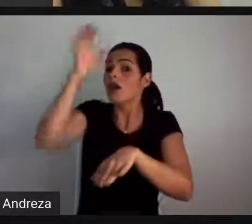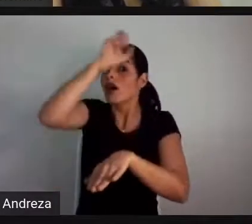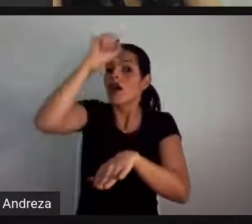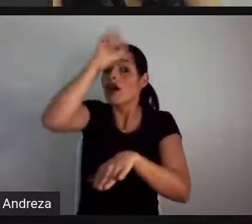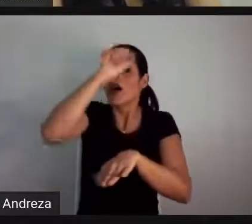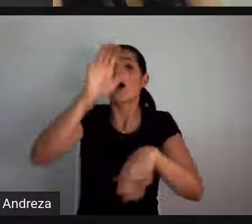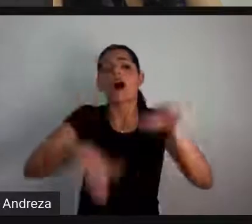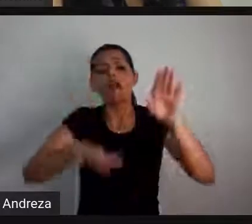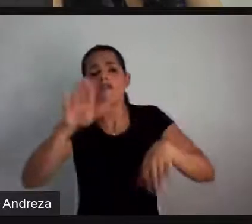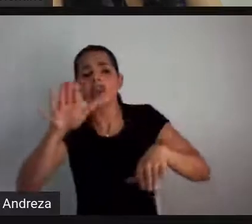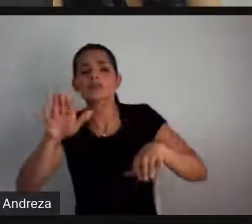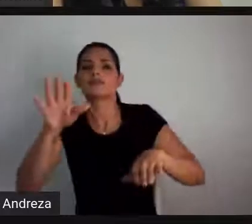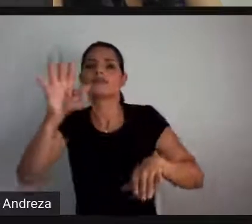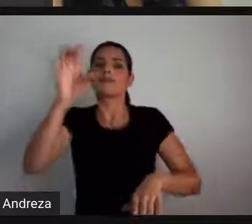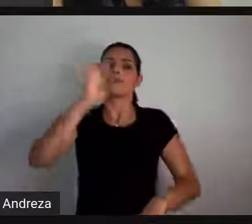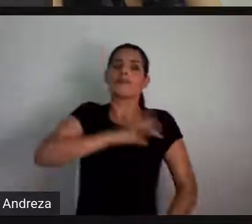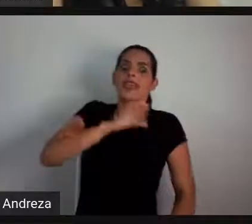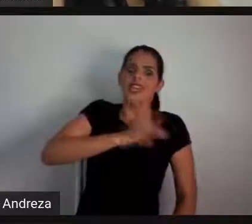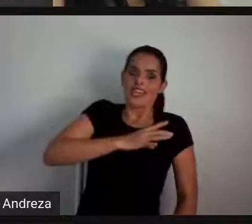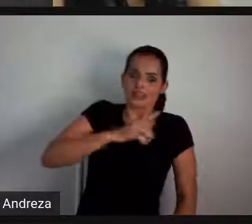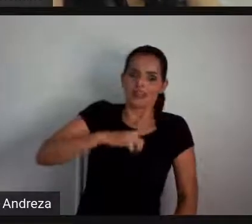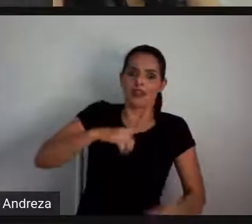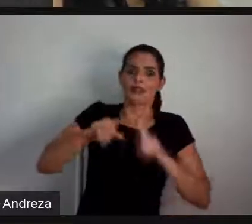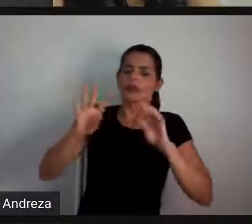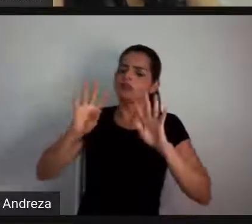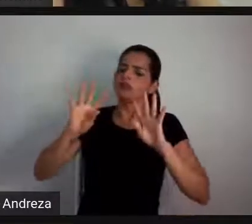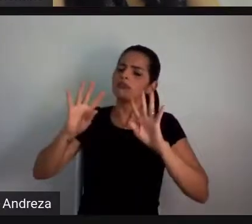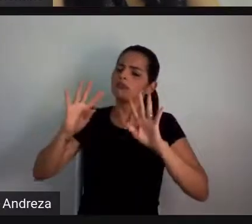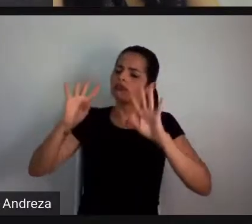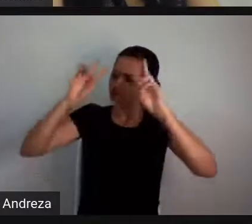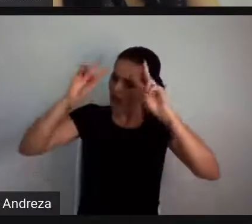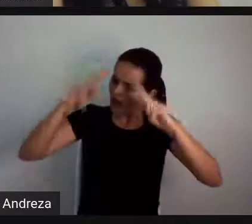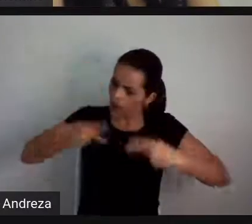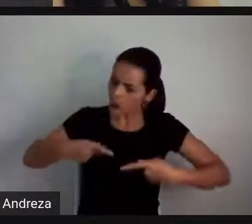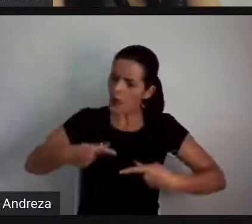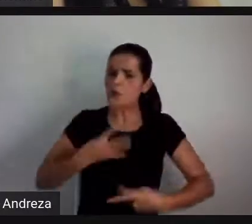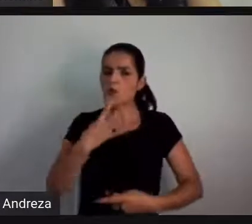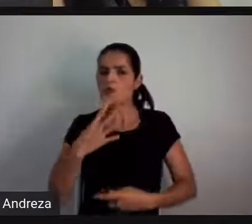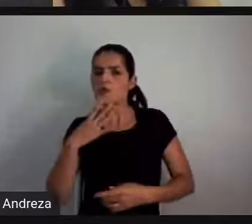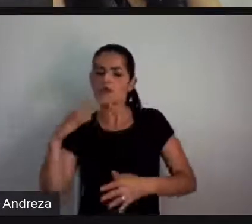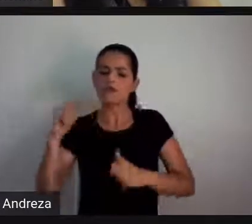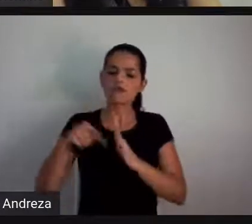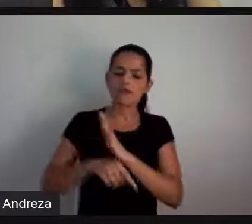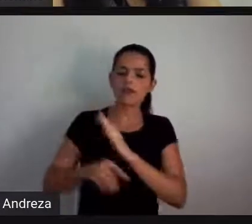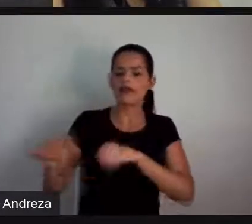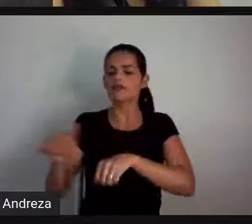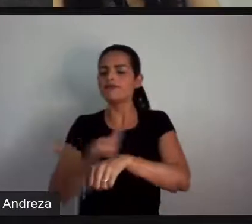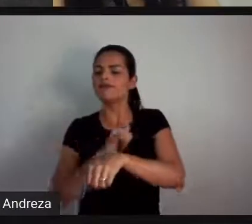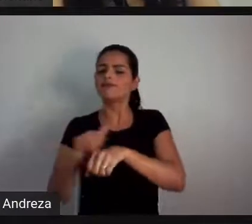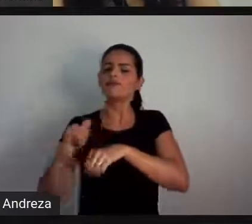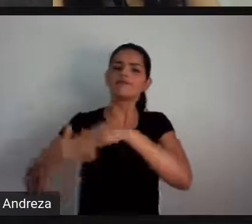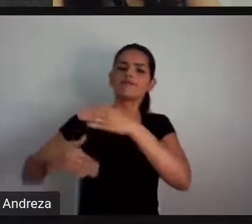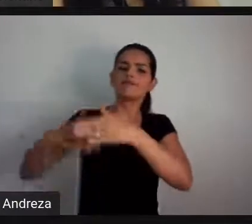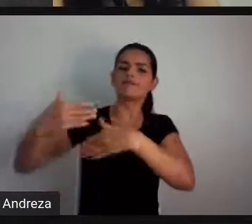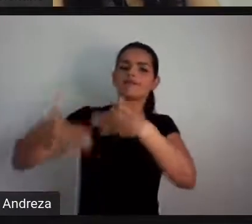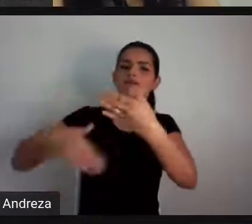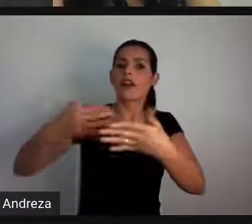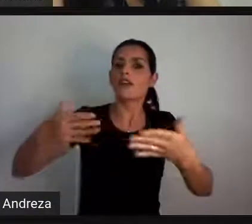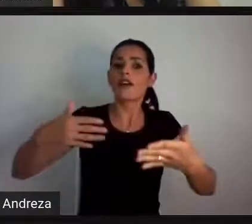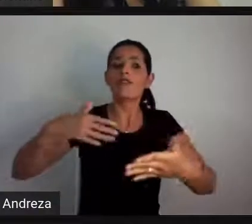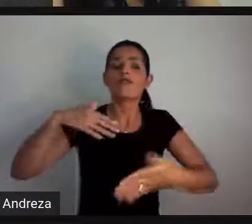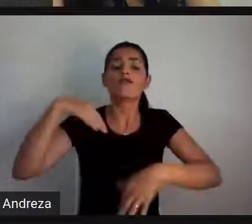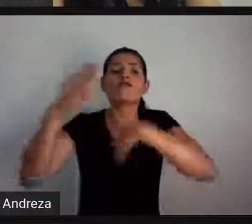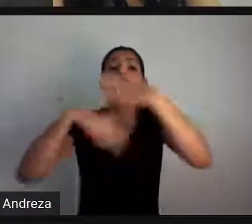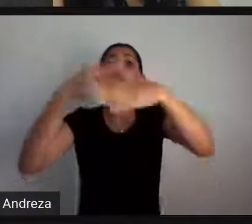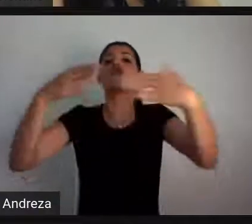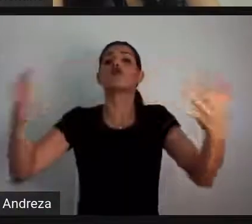volta, mas aí você olha para ele, você já tem mais autoconhecimento, vai lidando melhor com ele, e aí as coisas vão acontecendo, né? As coisas vão acontecendo.